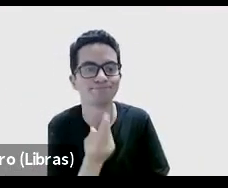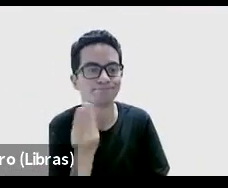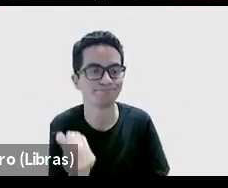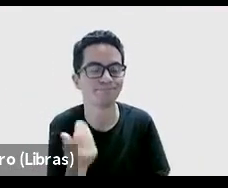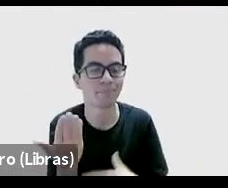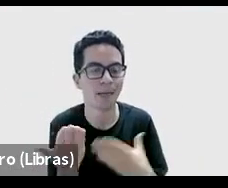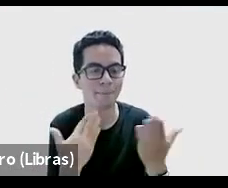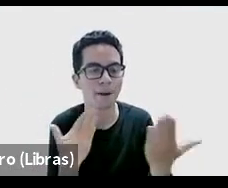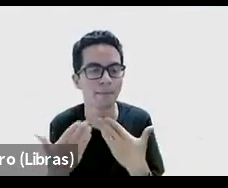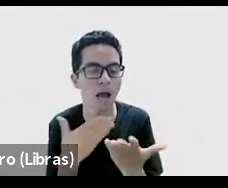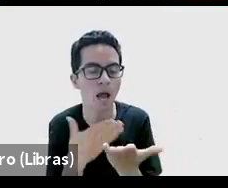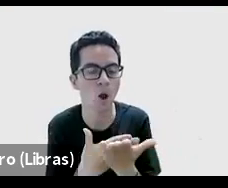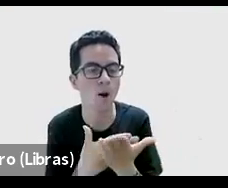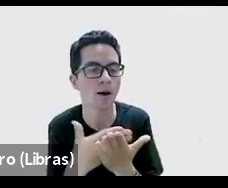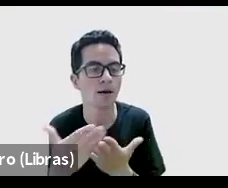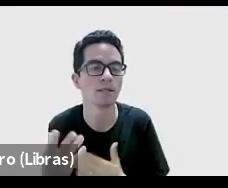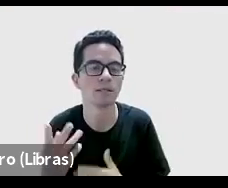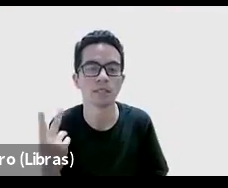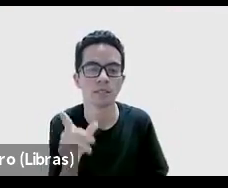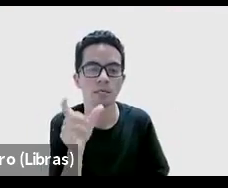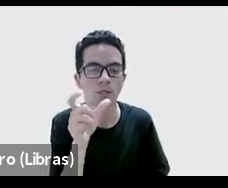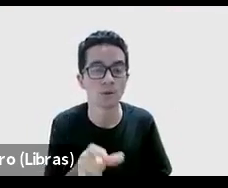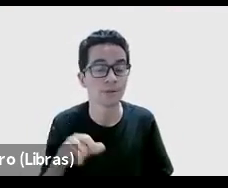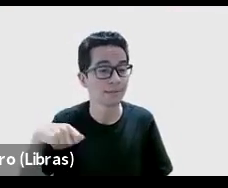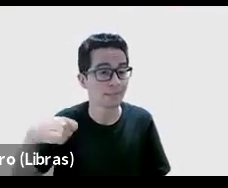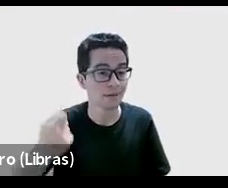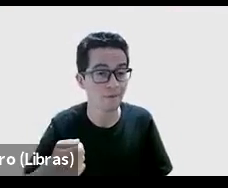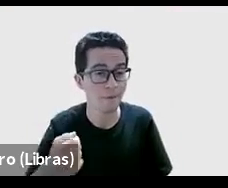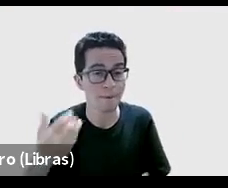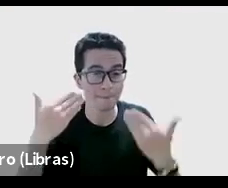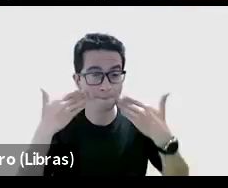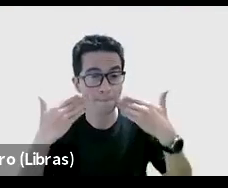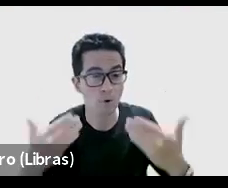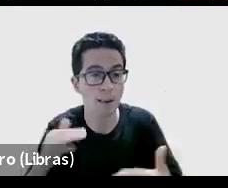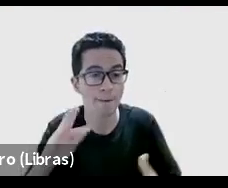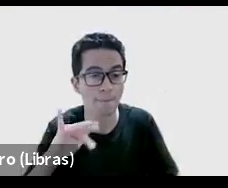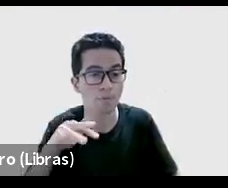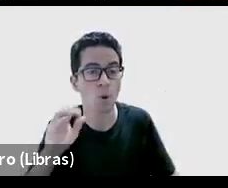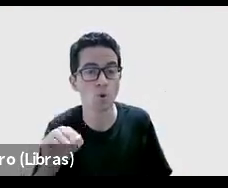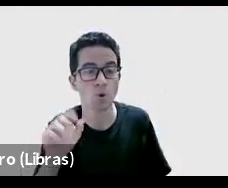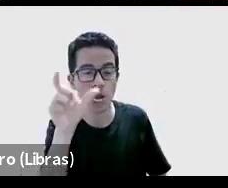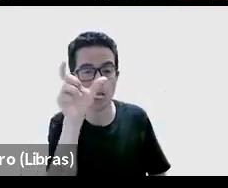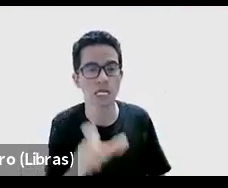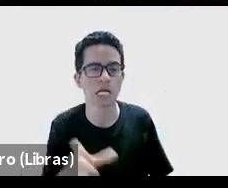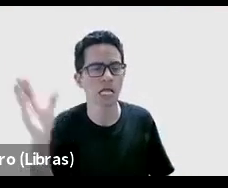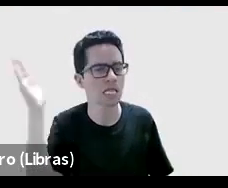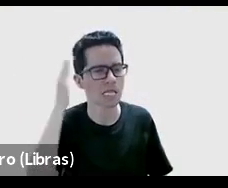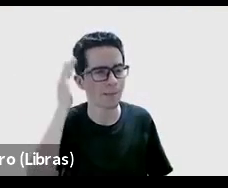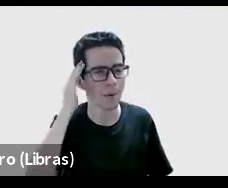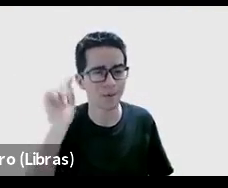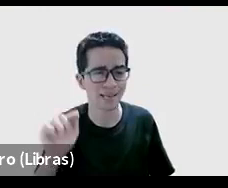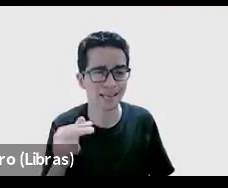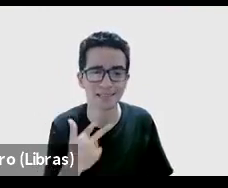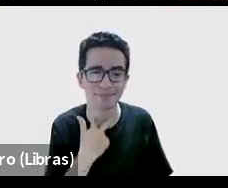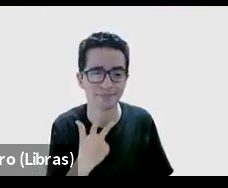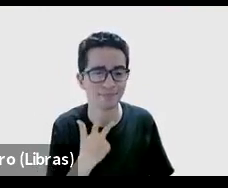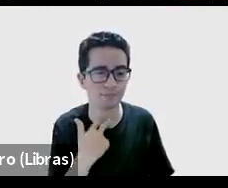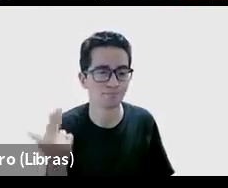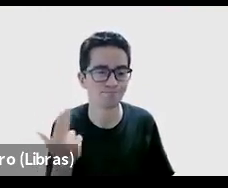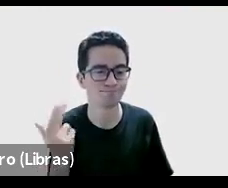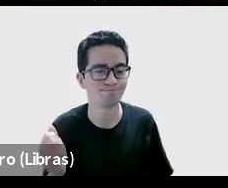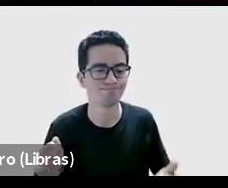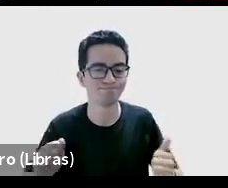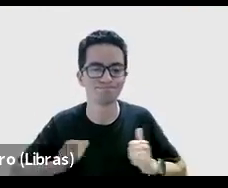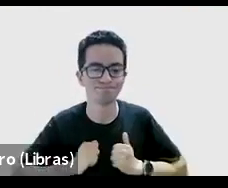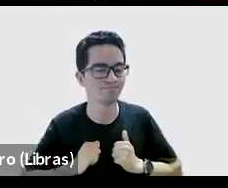conversar a ponto disso ser realmente um posicionamento epistemológico para eles, de entender que não tem como você ser neutro quando